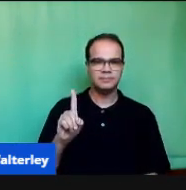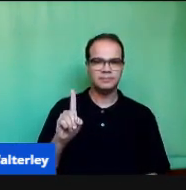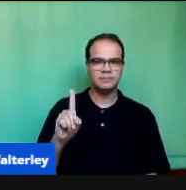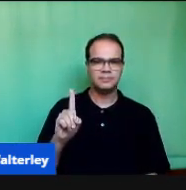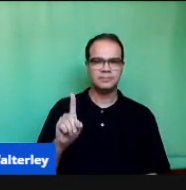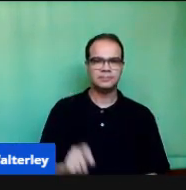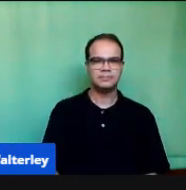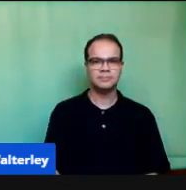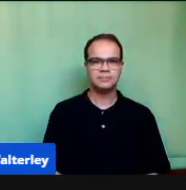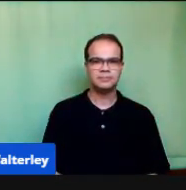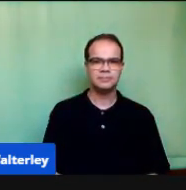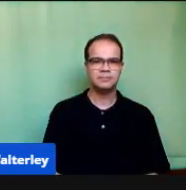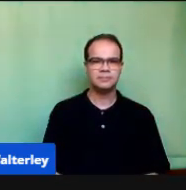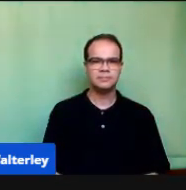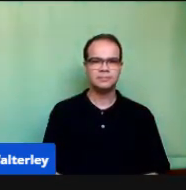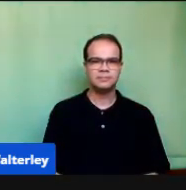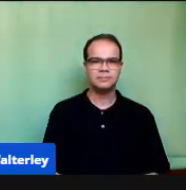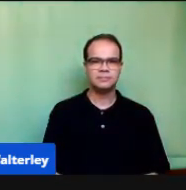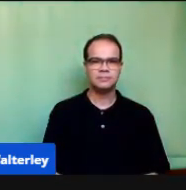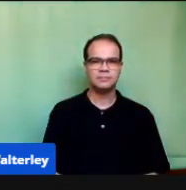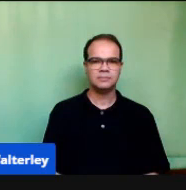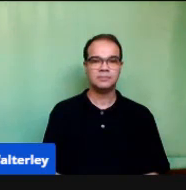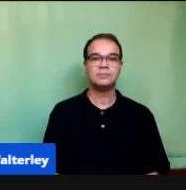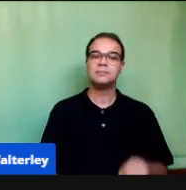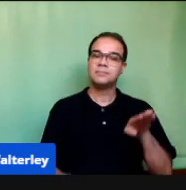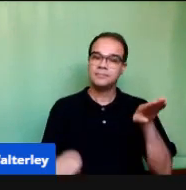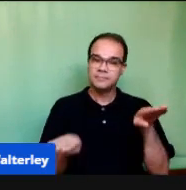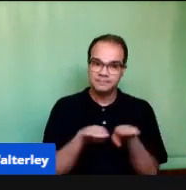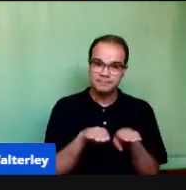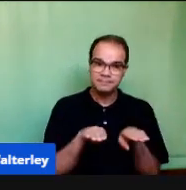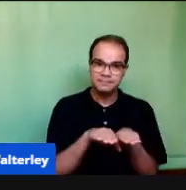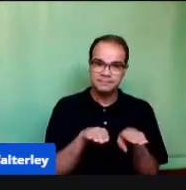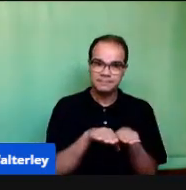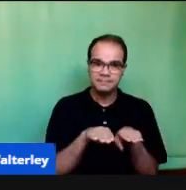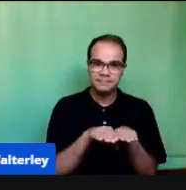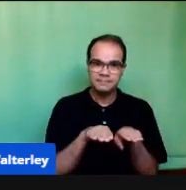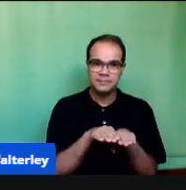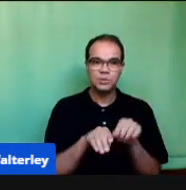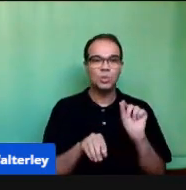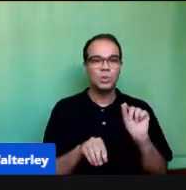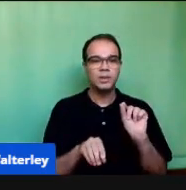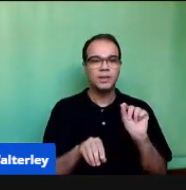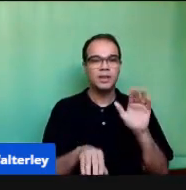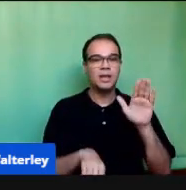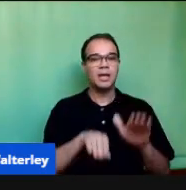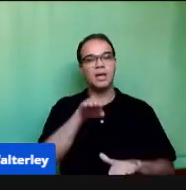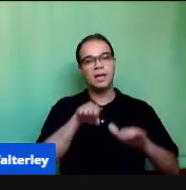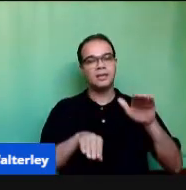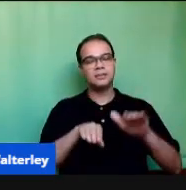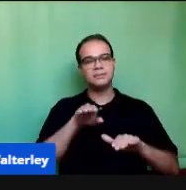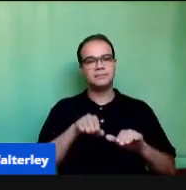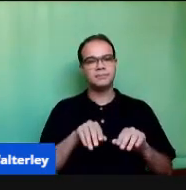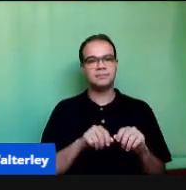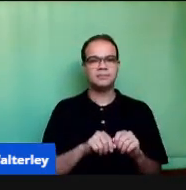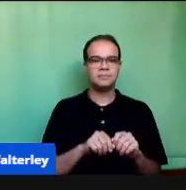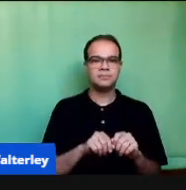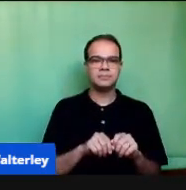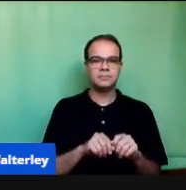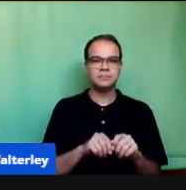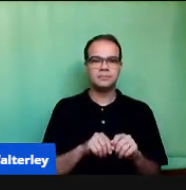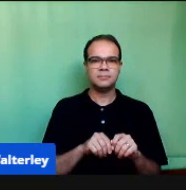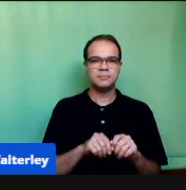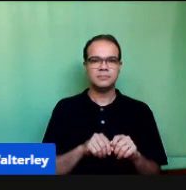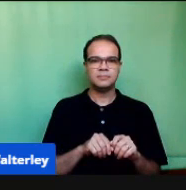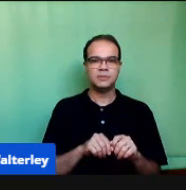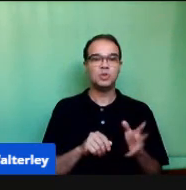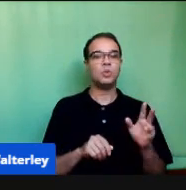Uma outra situação que também, infelizmente, acontece, ainda na esteira do assédio, é sofrer assédio ou discriminação por parte